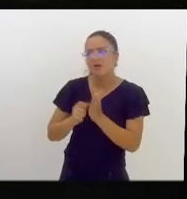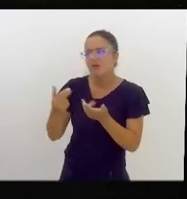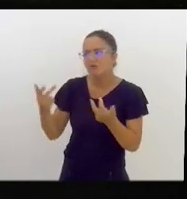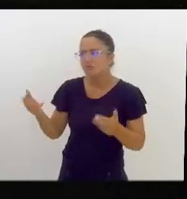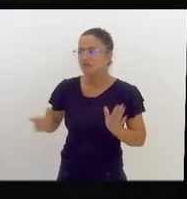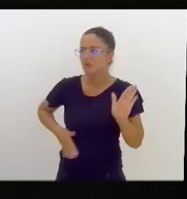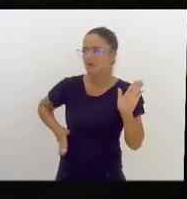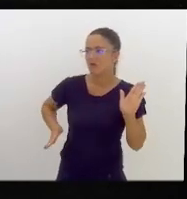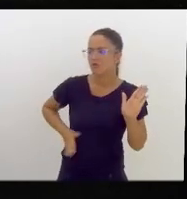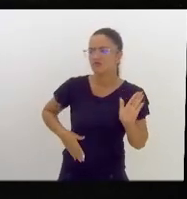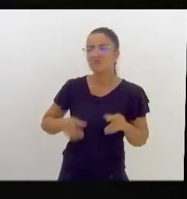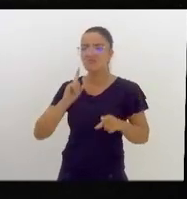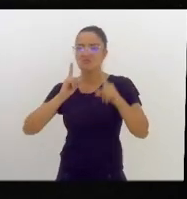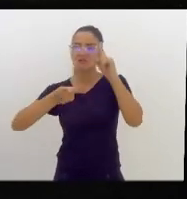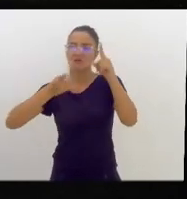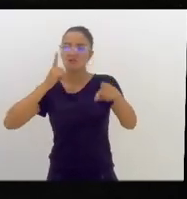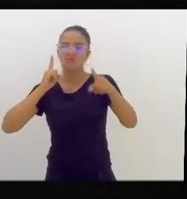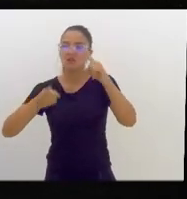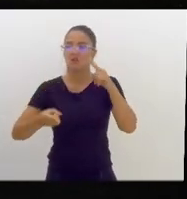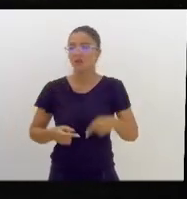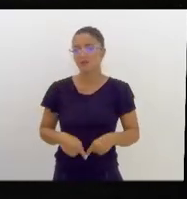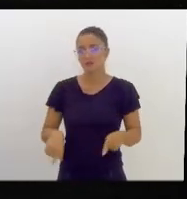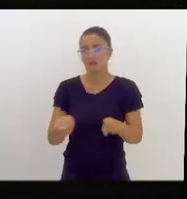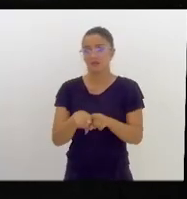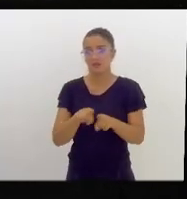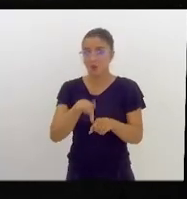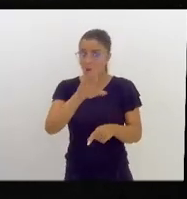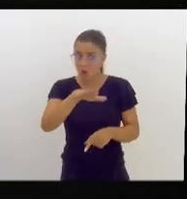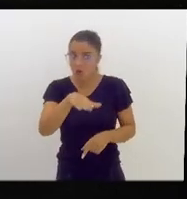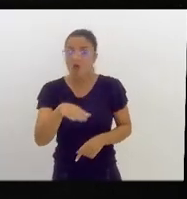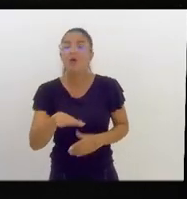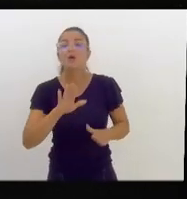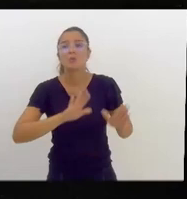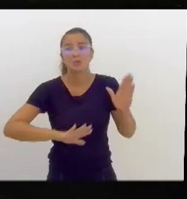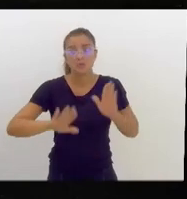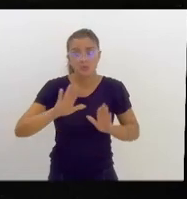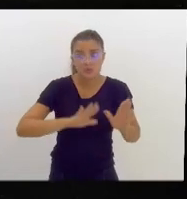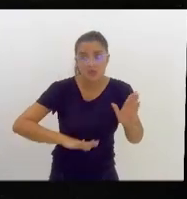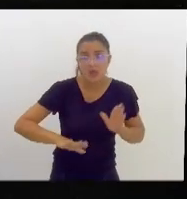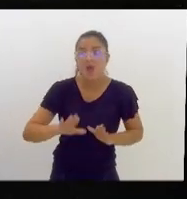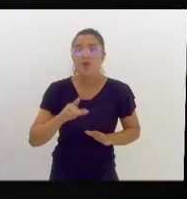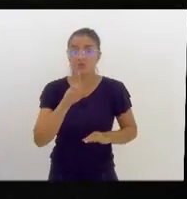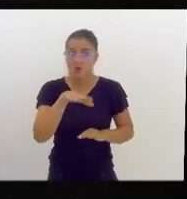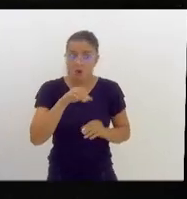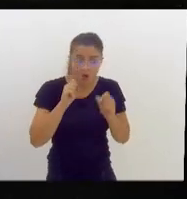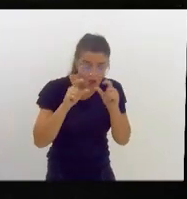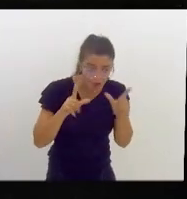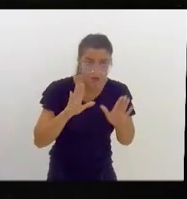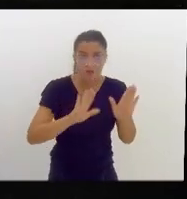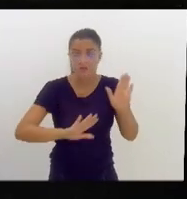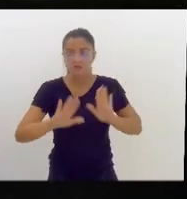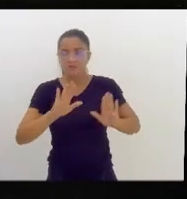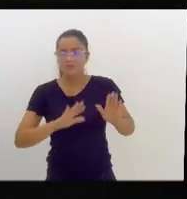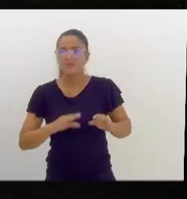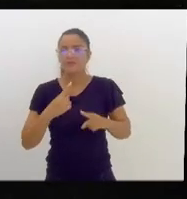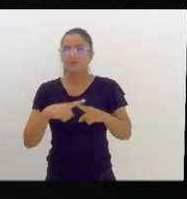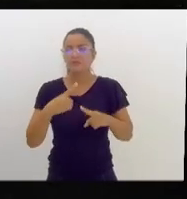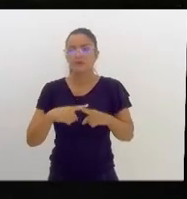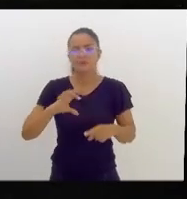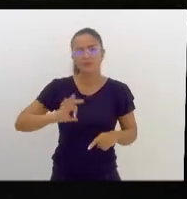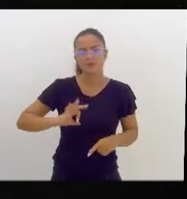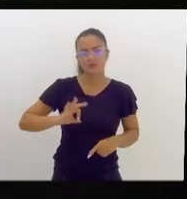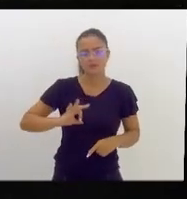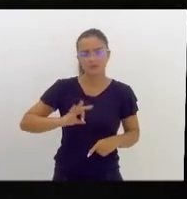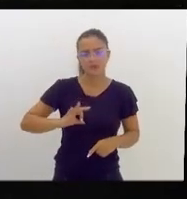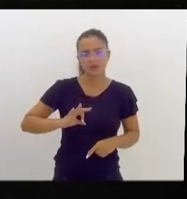estações, fomos alertados e orientados, digo isso com profundo constrangimento, por um policial